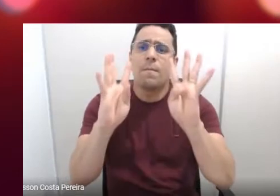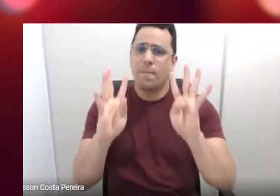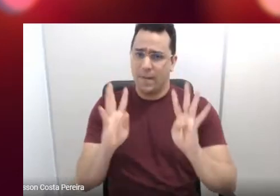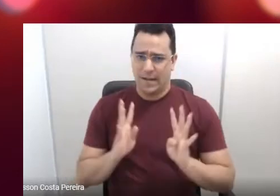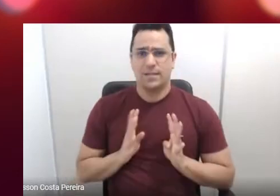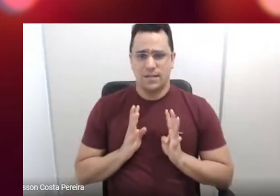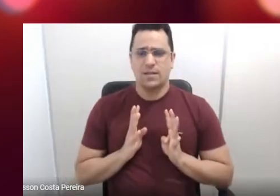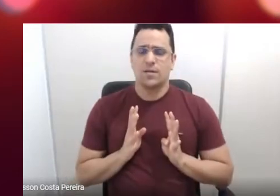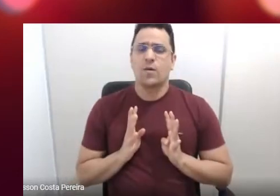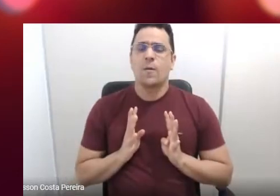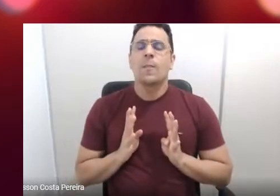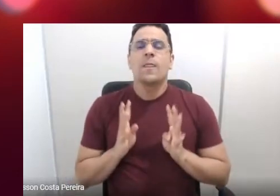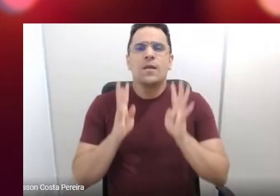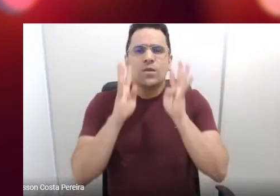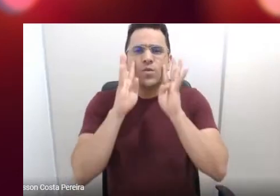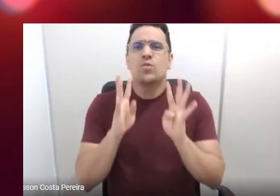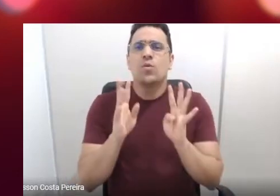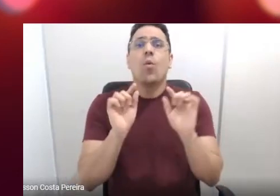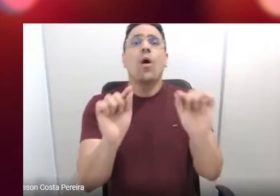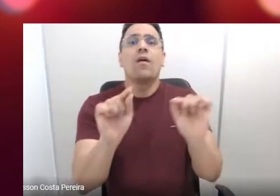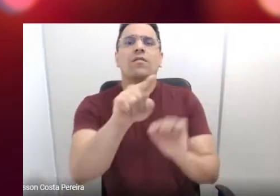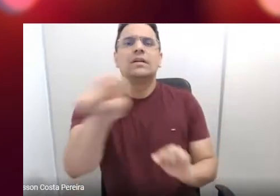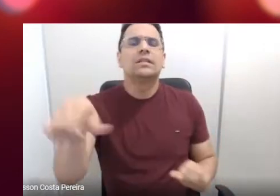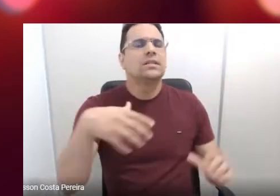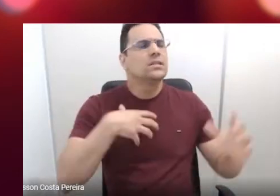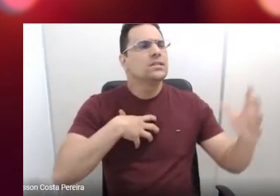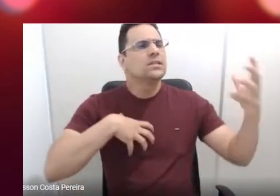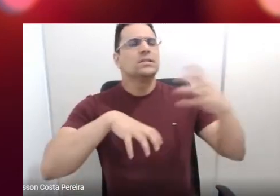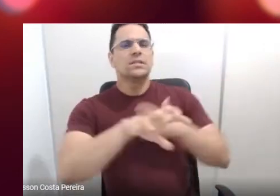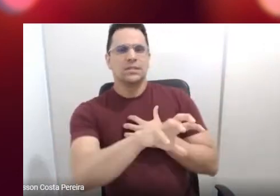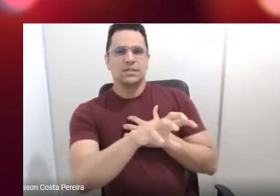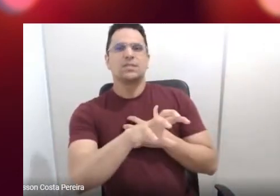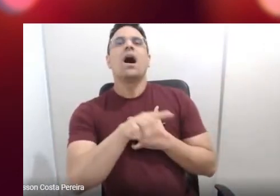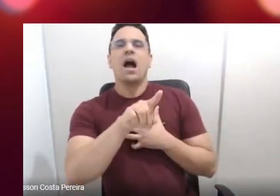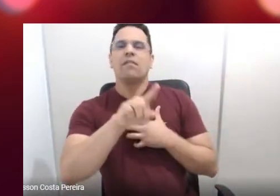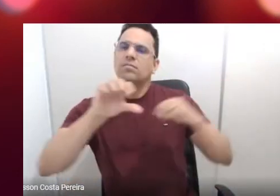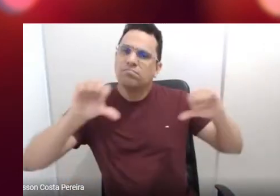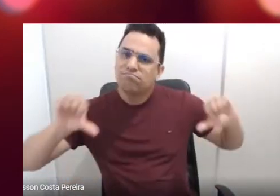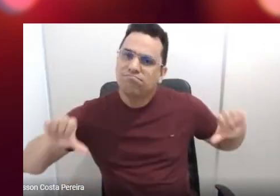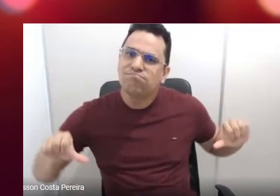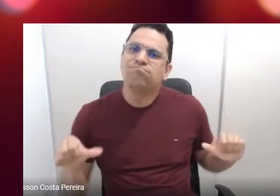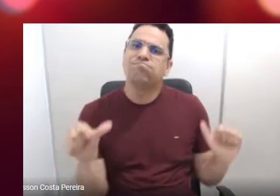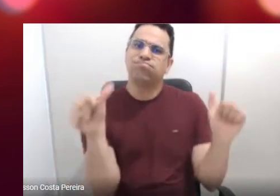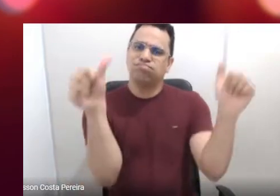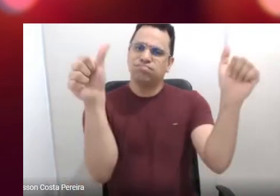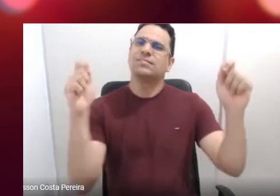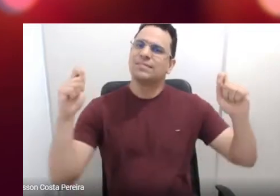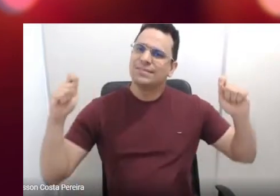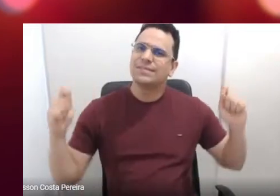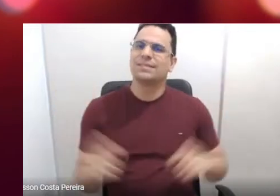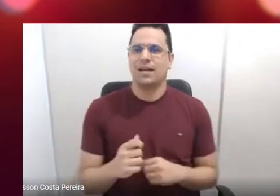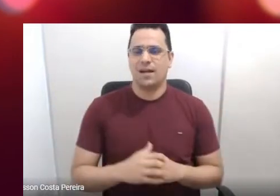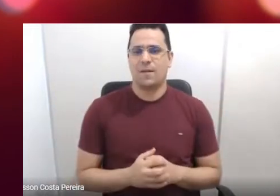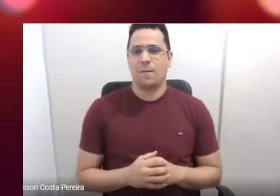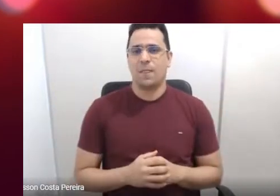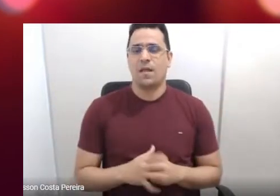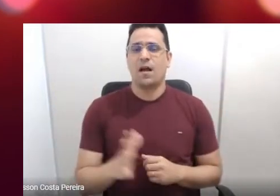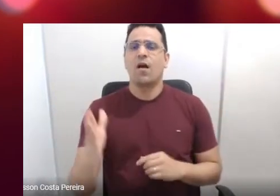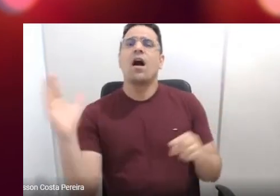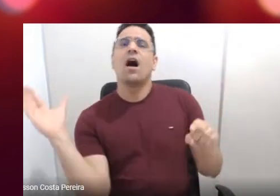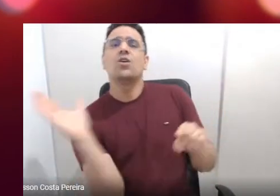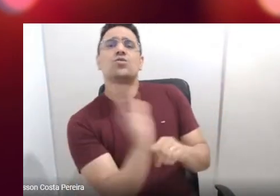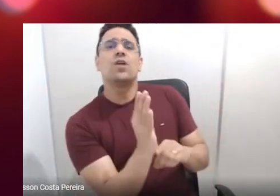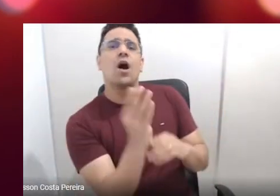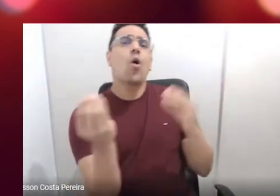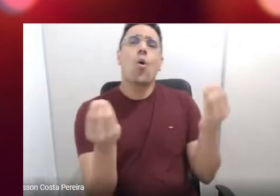gente é ouvido, eu tenho certeza que a gente, junto também, vem as melhorias,